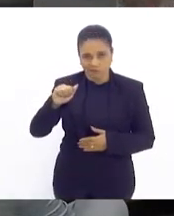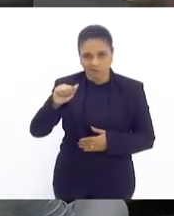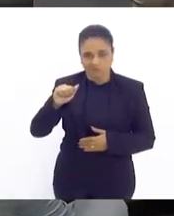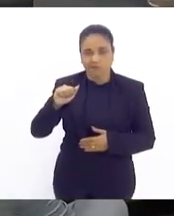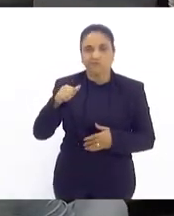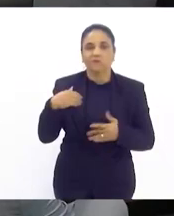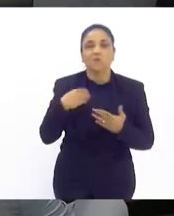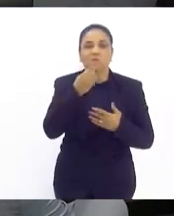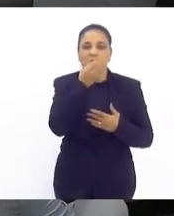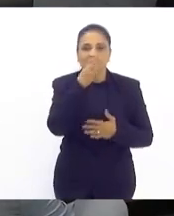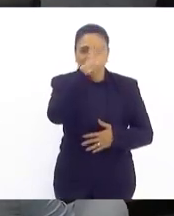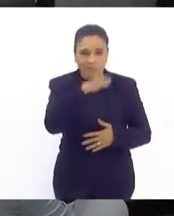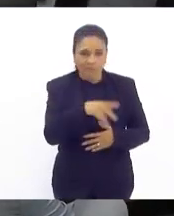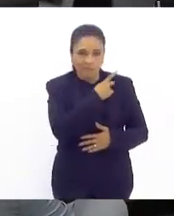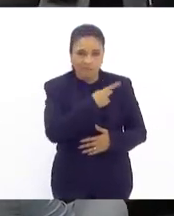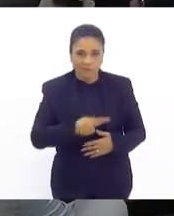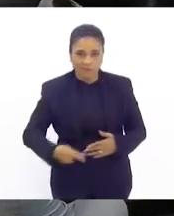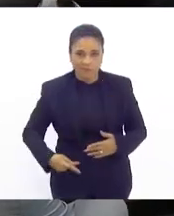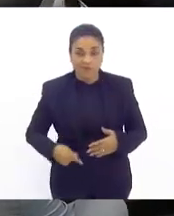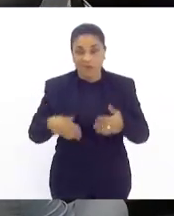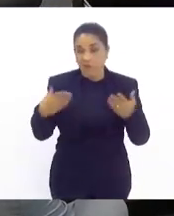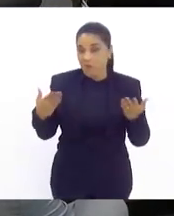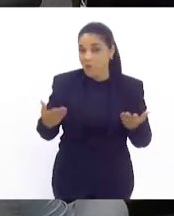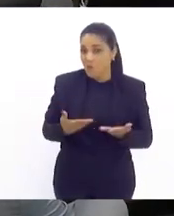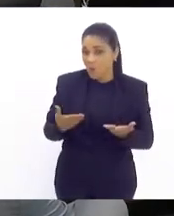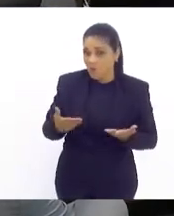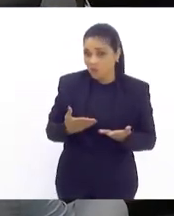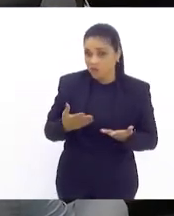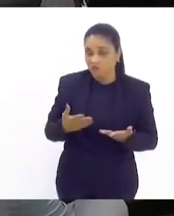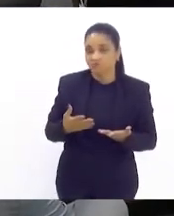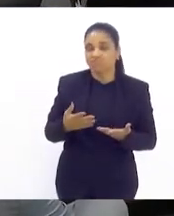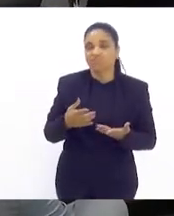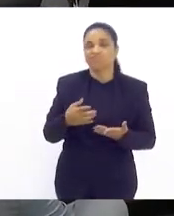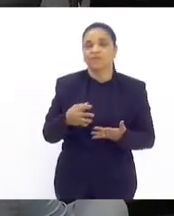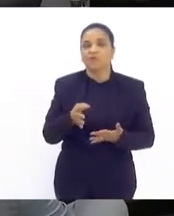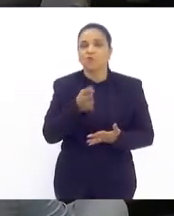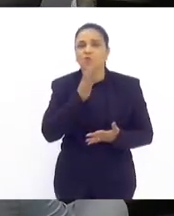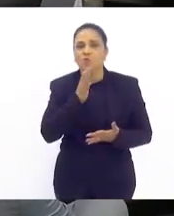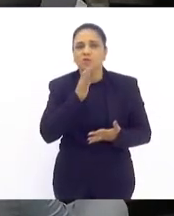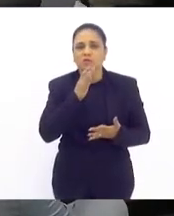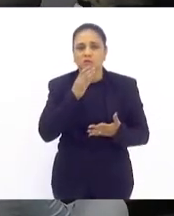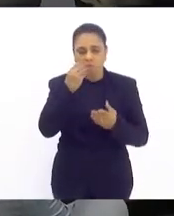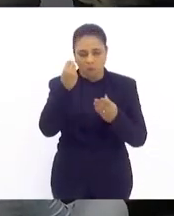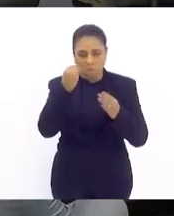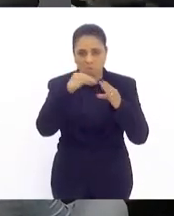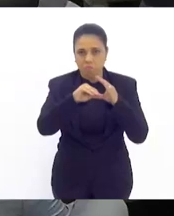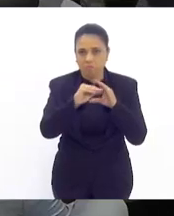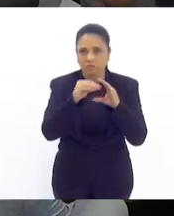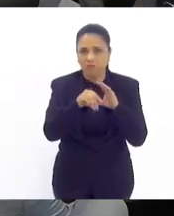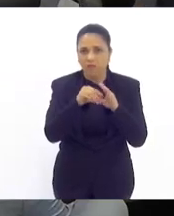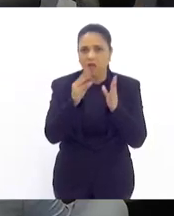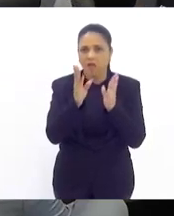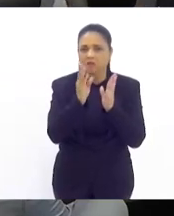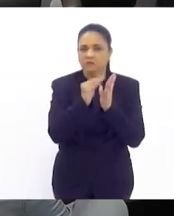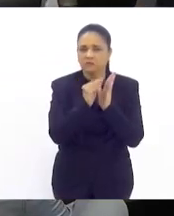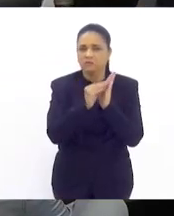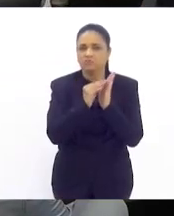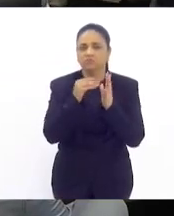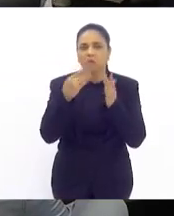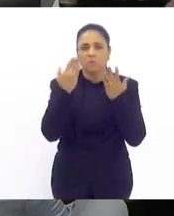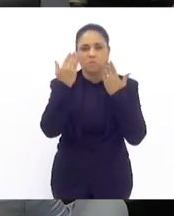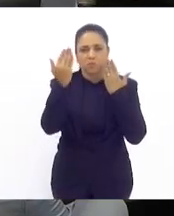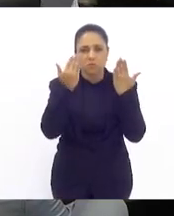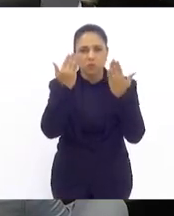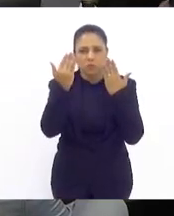Boa tarde Presidente Hoje eu tomei ciência de uma postagem do Conselho Regional de Psicologia do Rio de